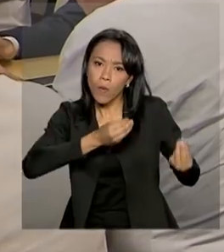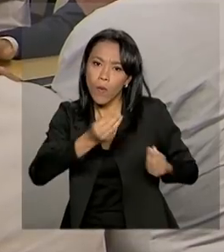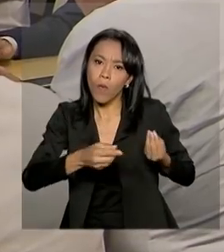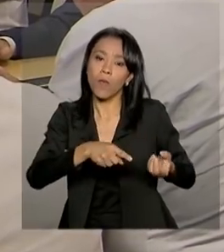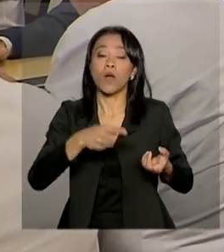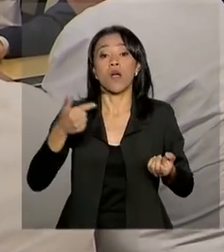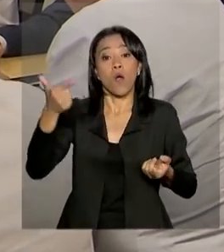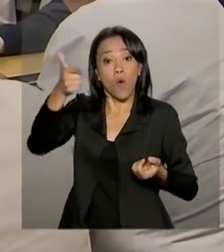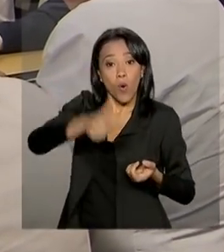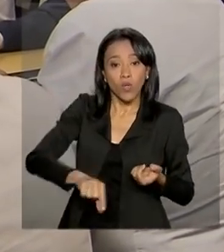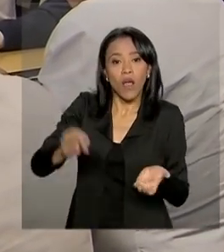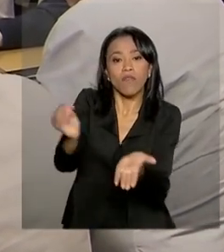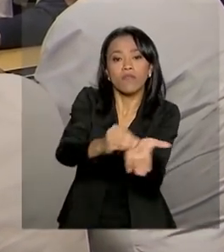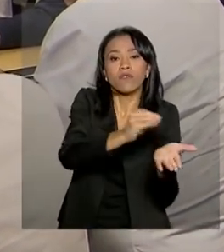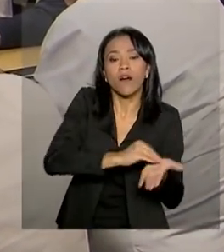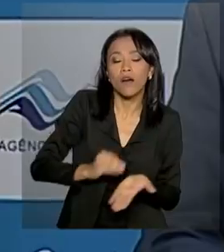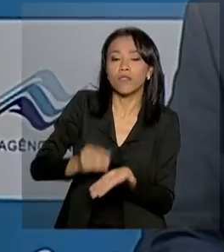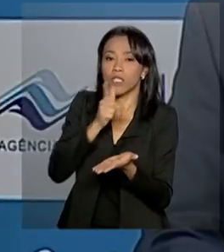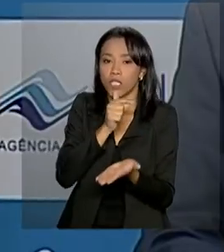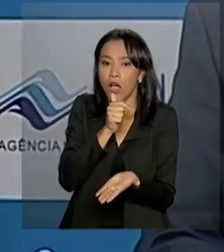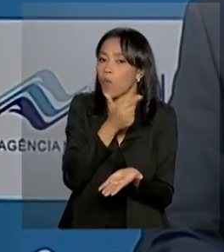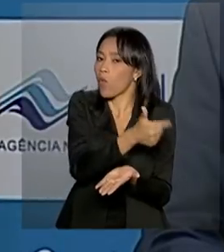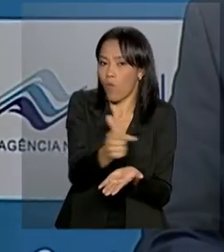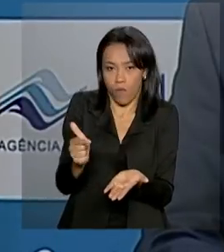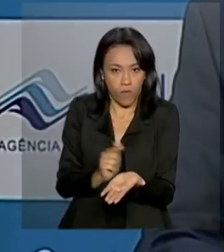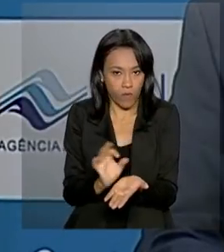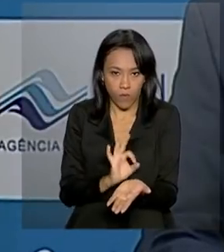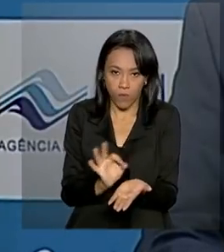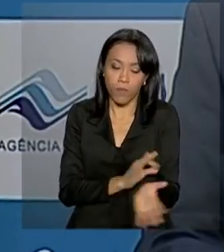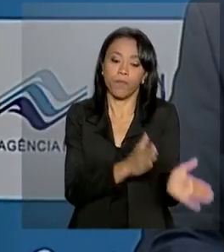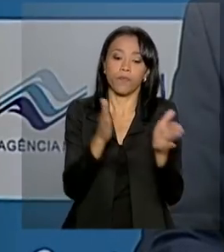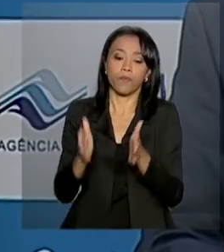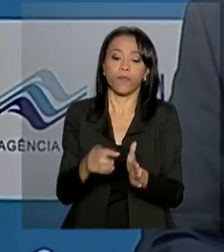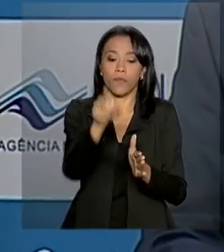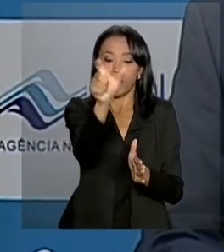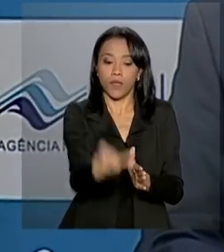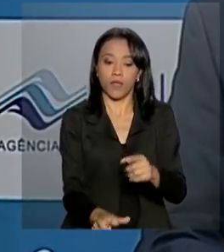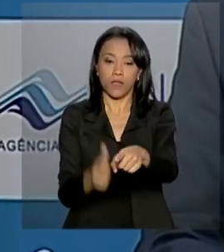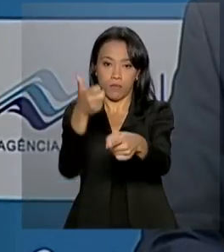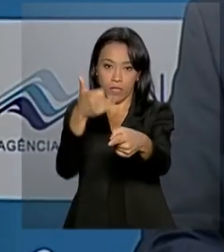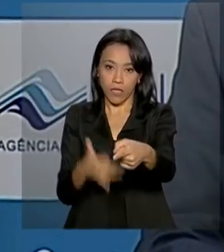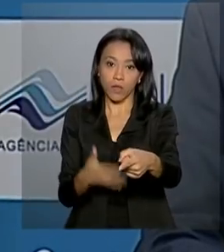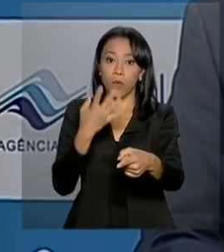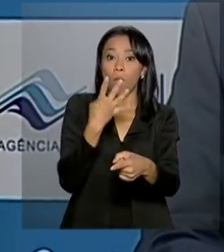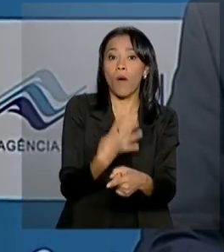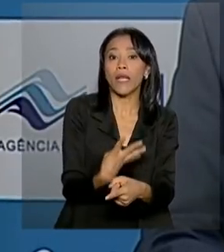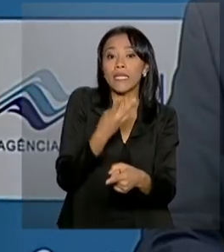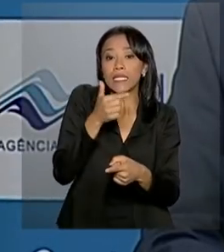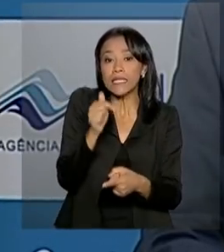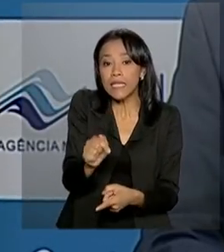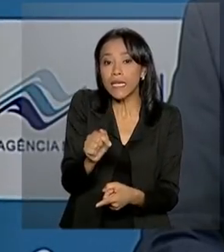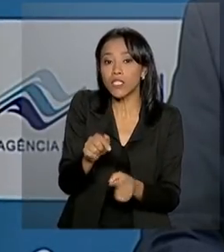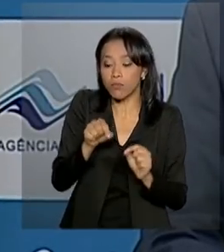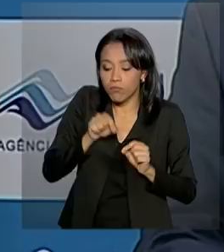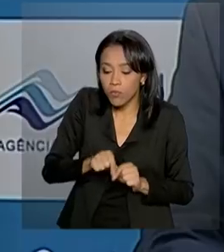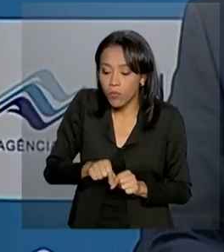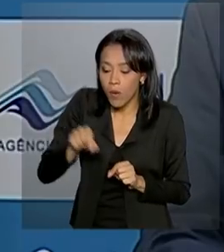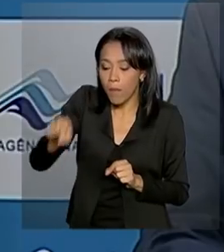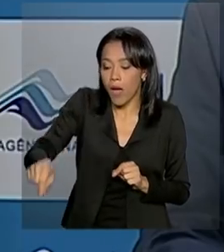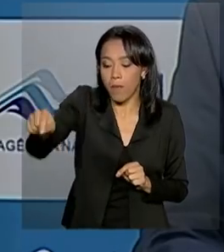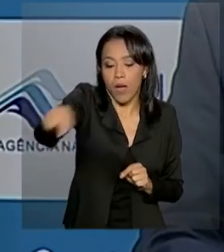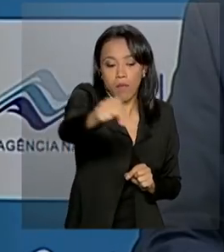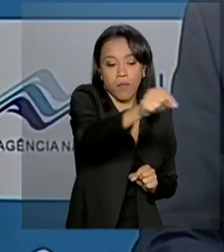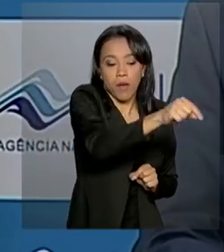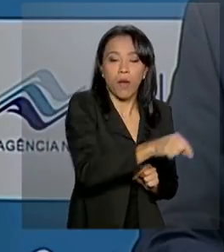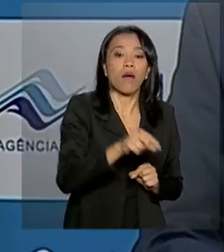de desabastecimento da população. 47 pontos de captação foram instalados e amostras